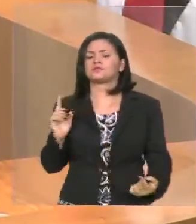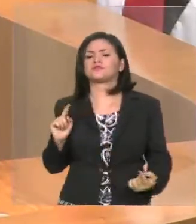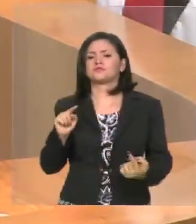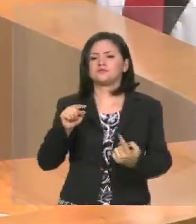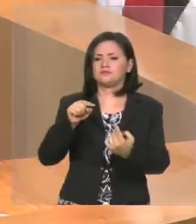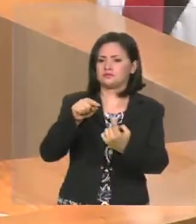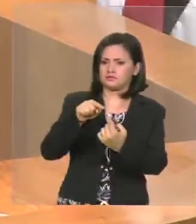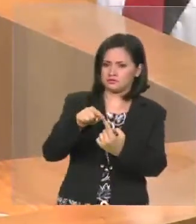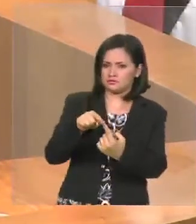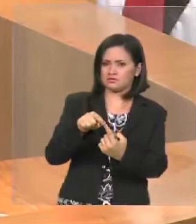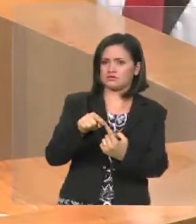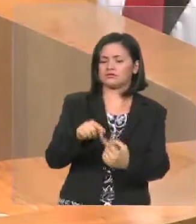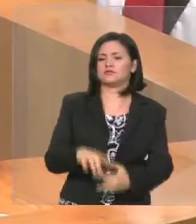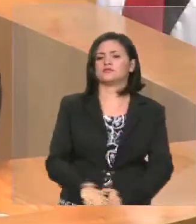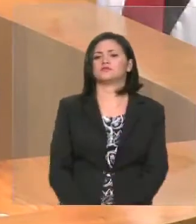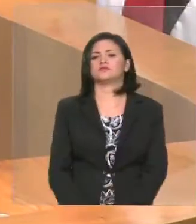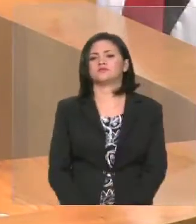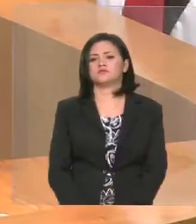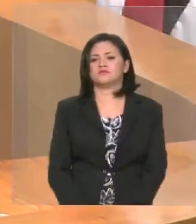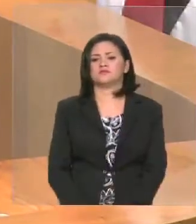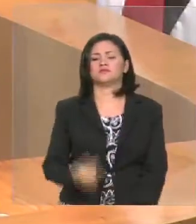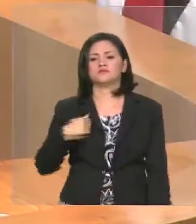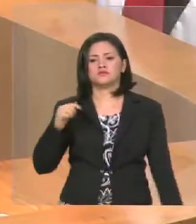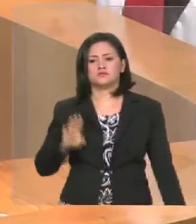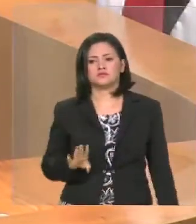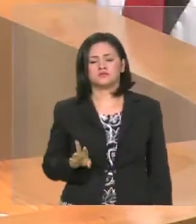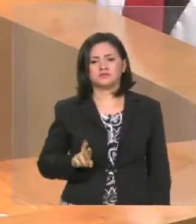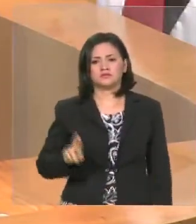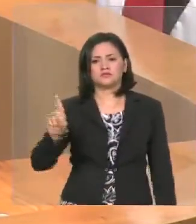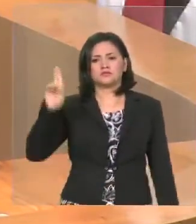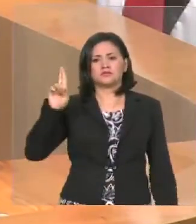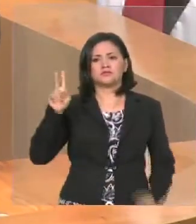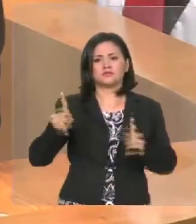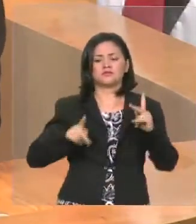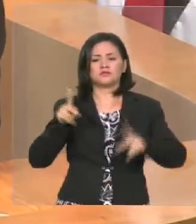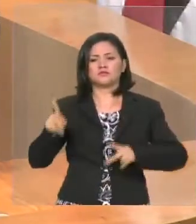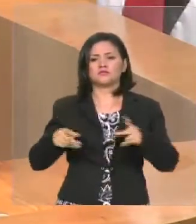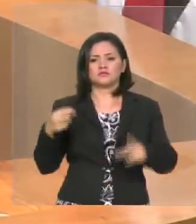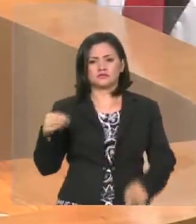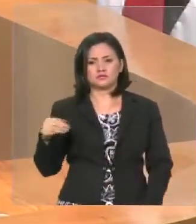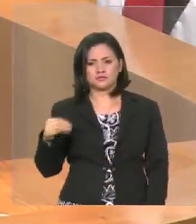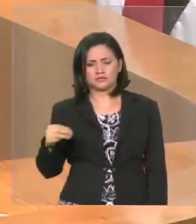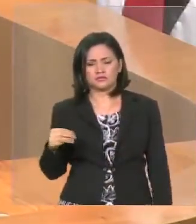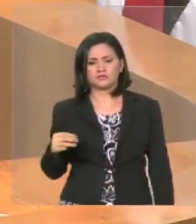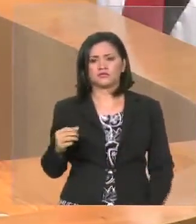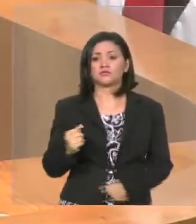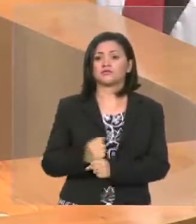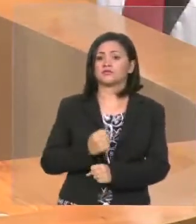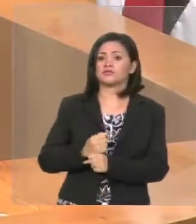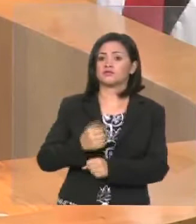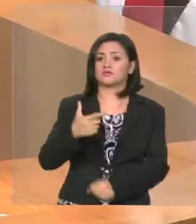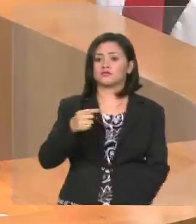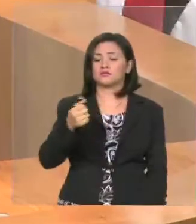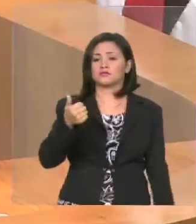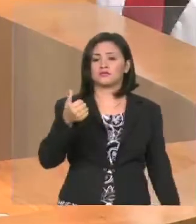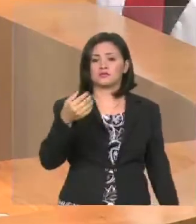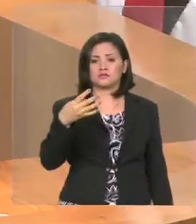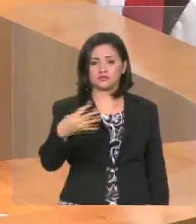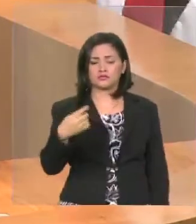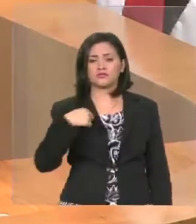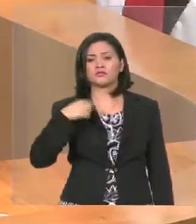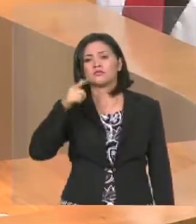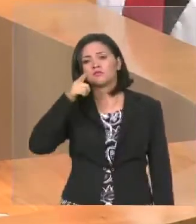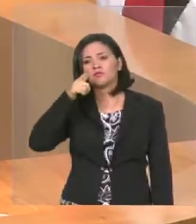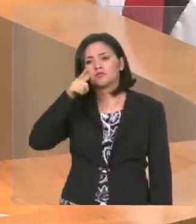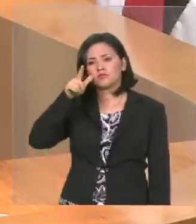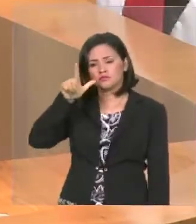objetivos, de representar o povo maranhense. E em 2014 fui eleito deputado estadual.